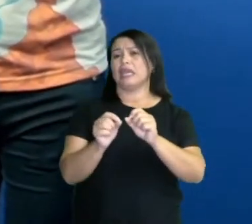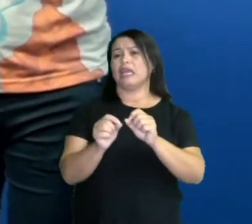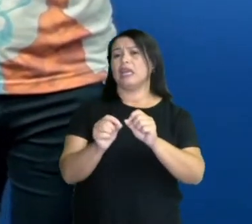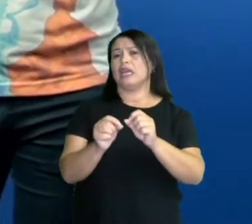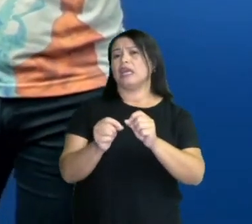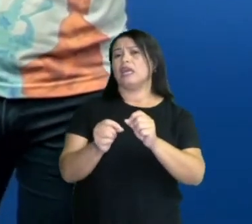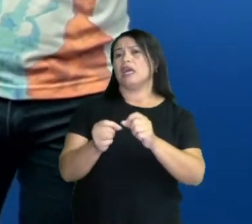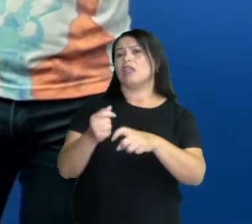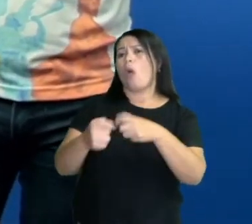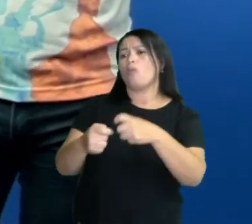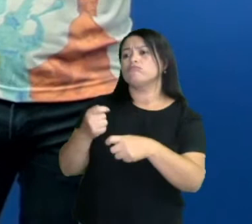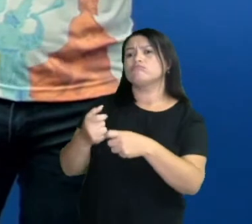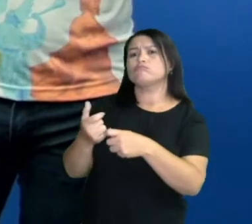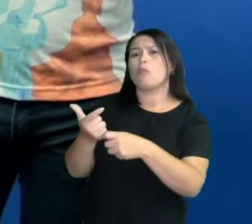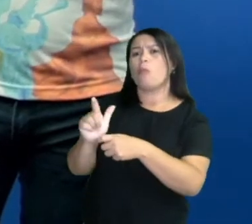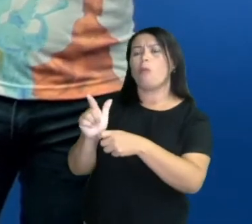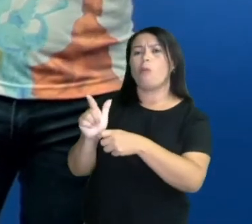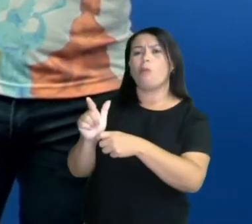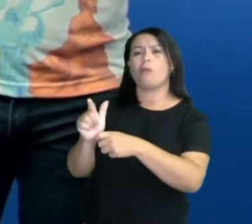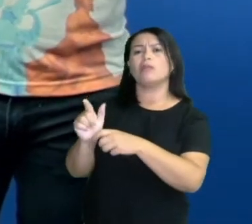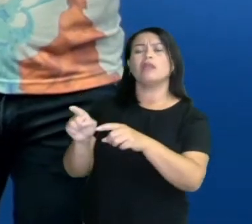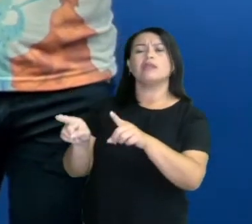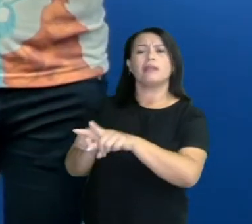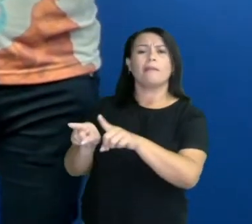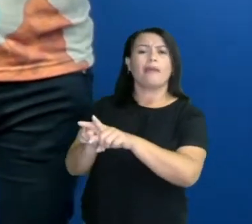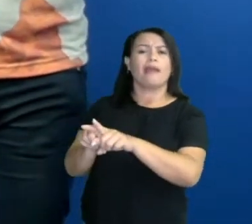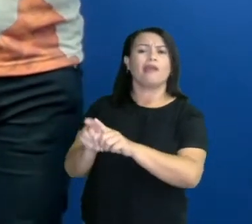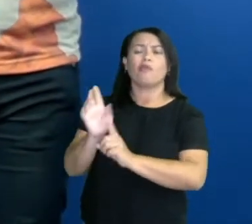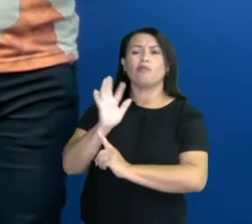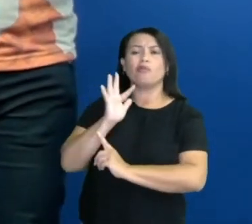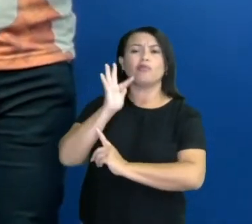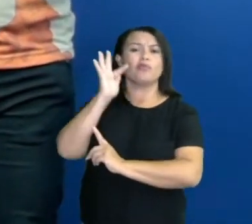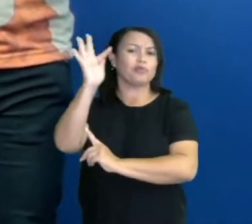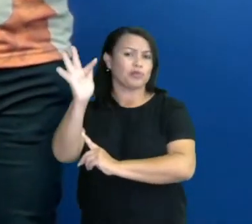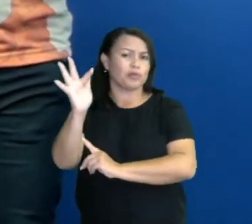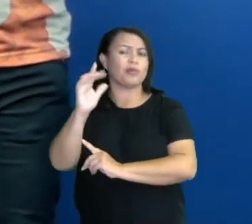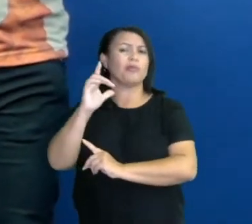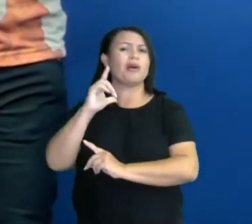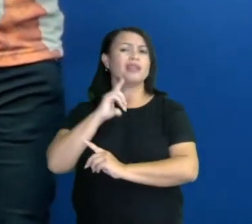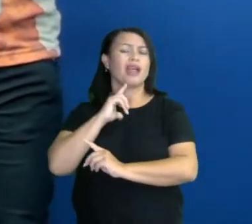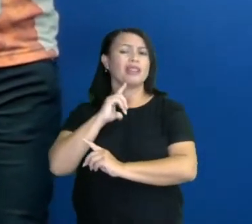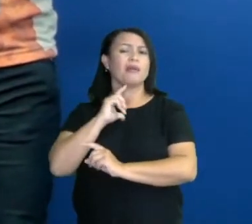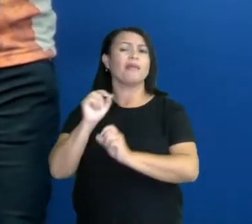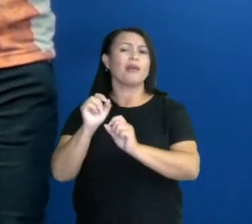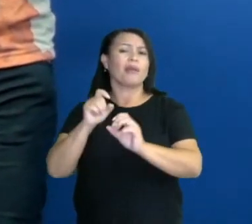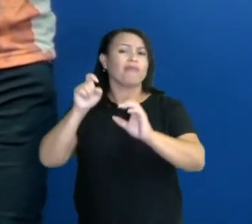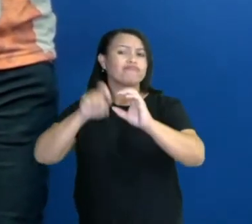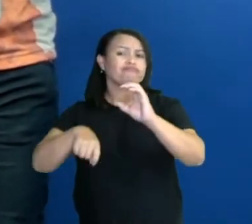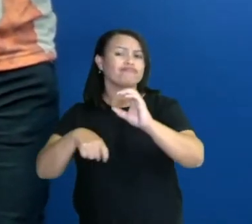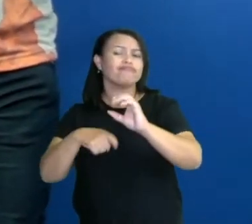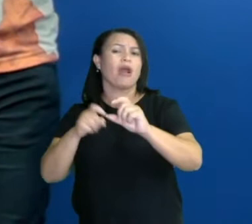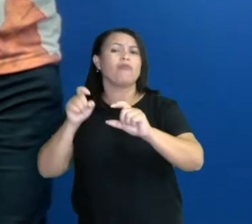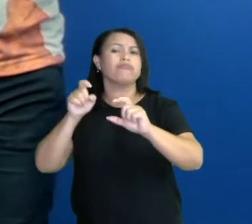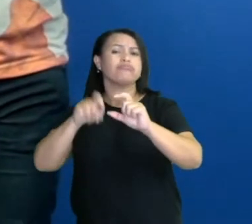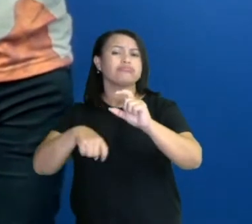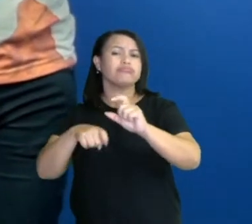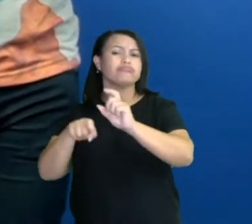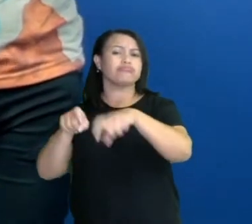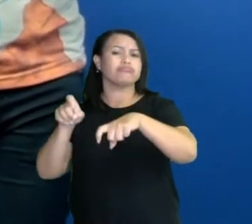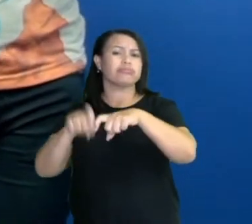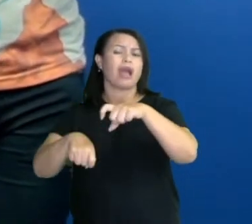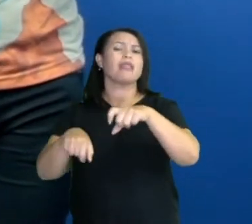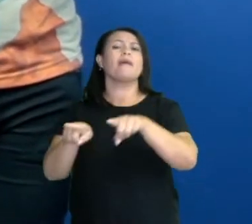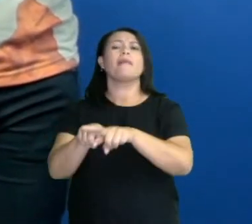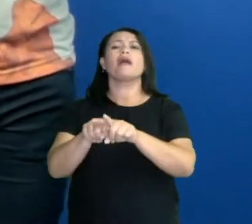possa ter com outras onças no futuro, esse gene pode ficar guardadinho, escondidinho, e só depois de algumas gerações é que possa